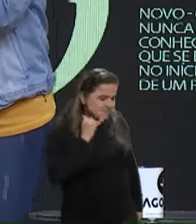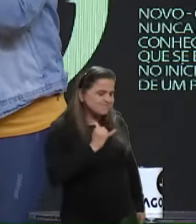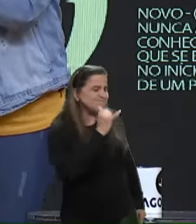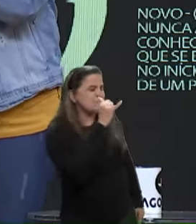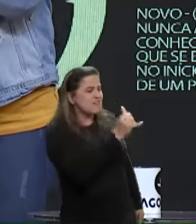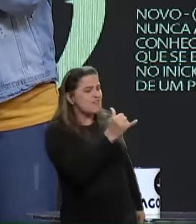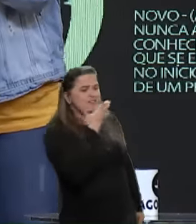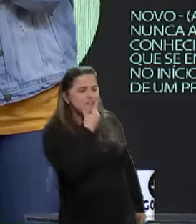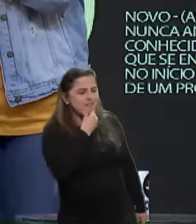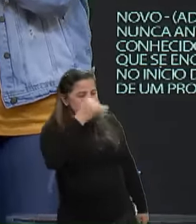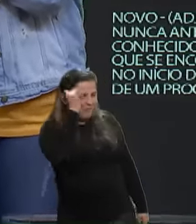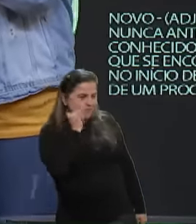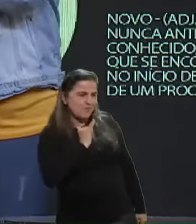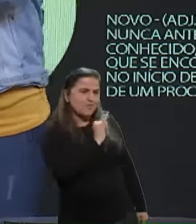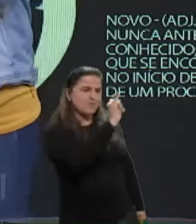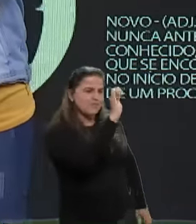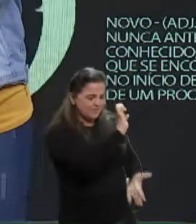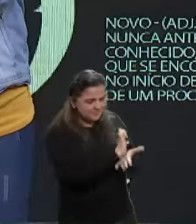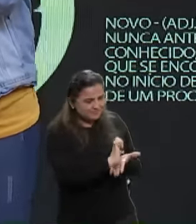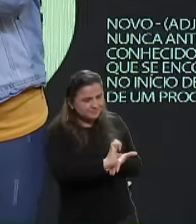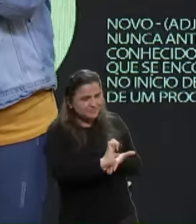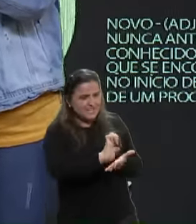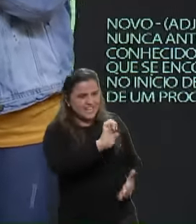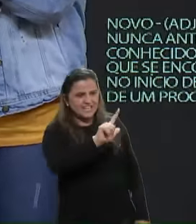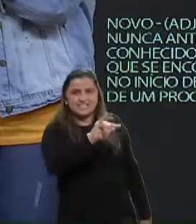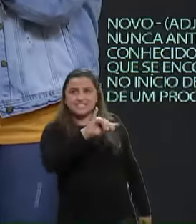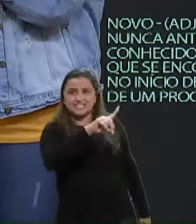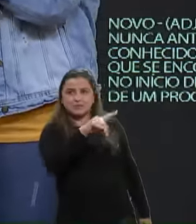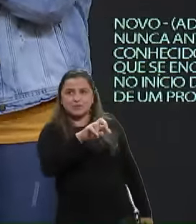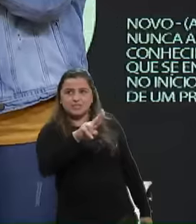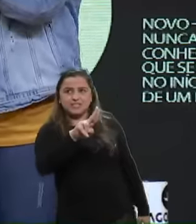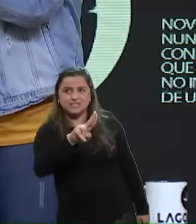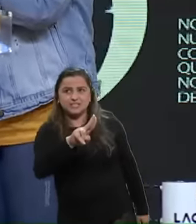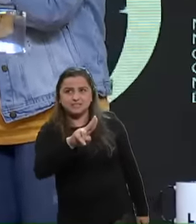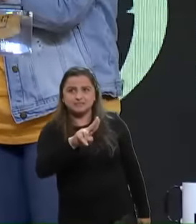profeta chamado Eliseu.